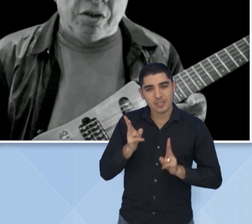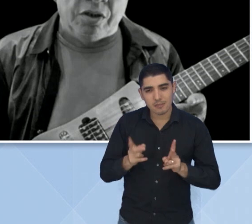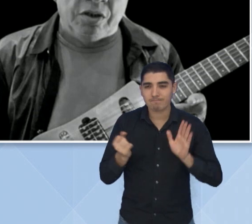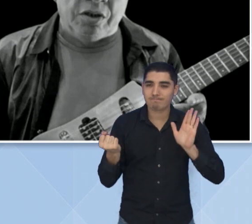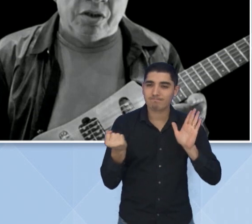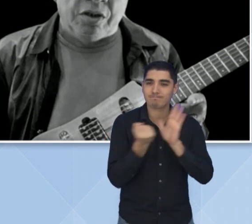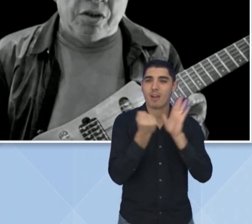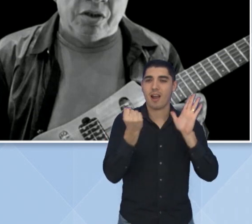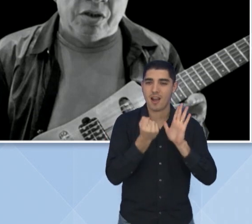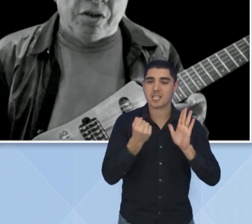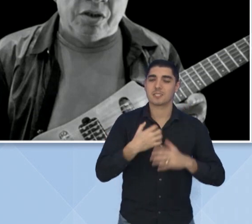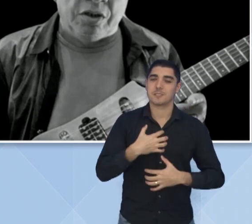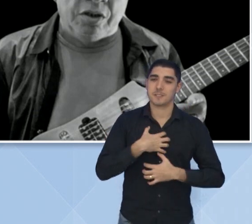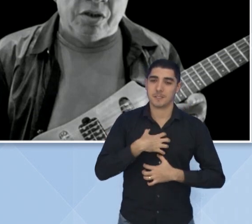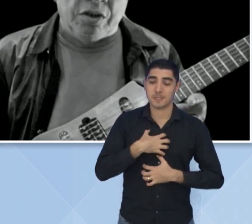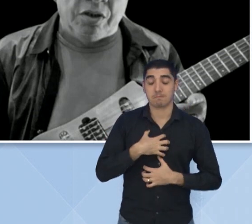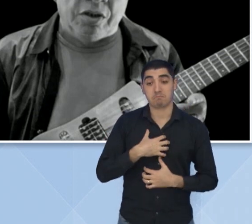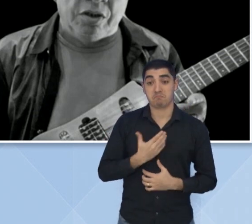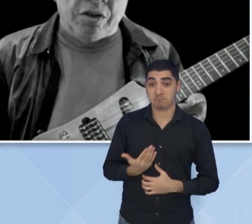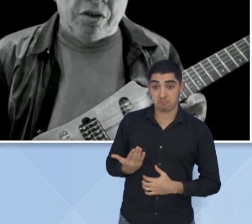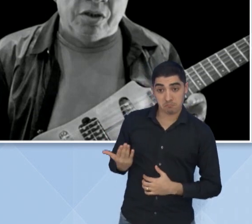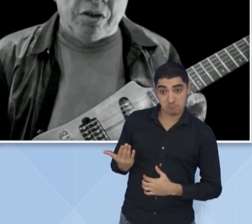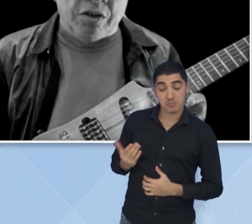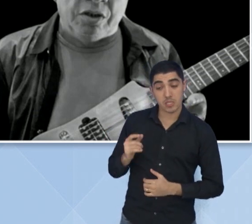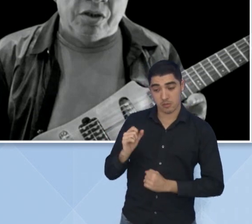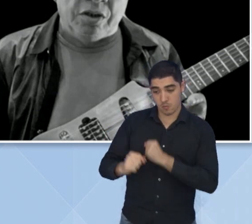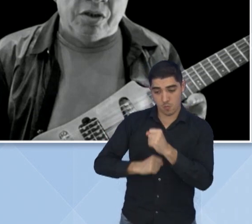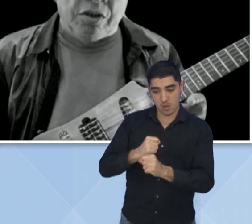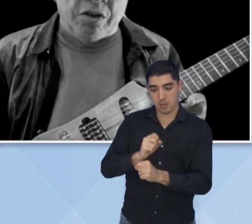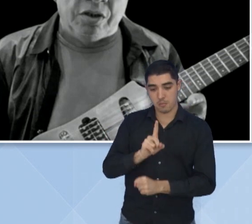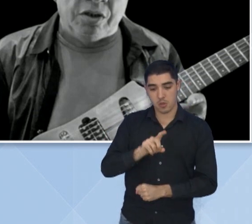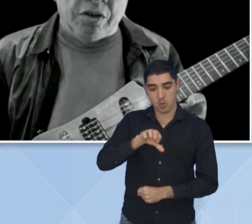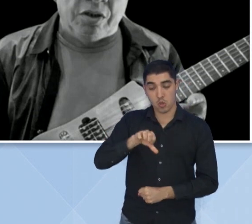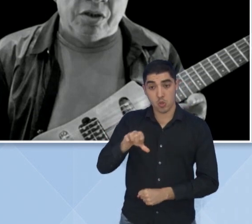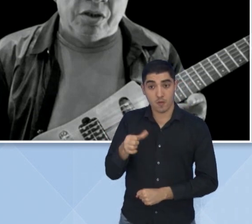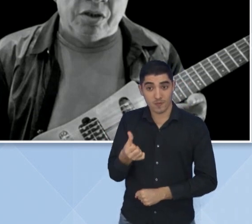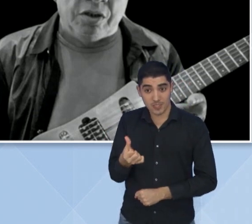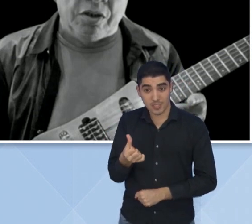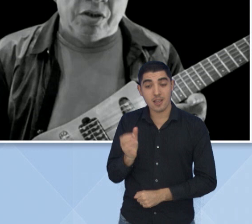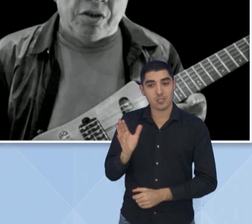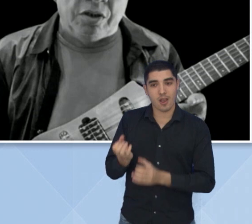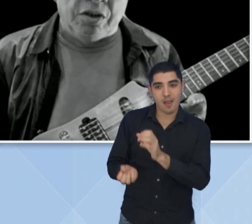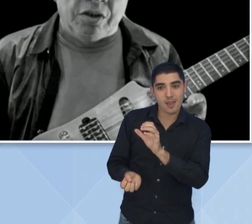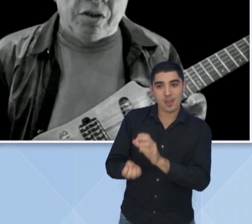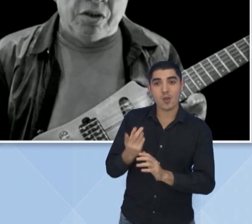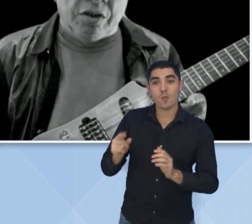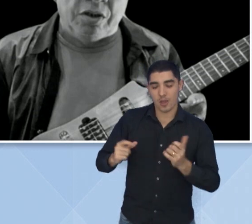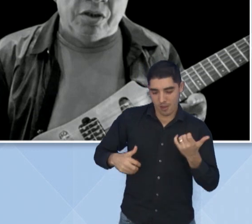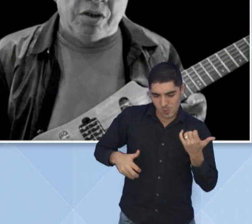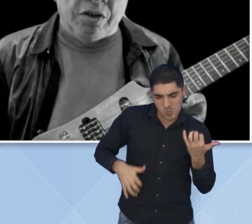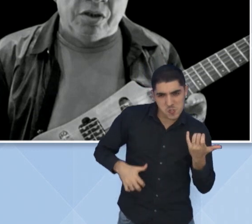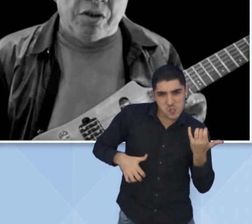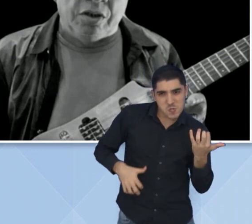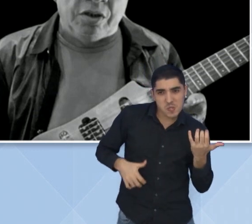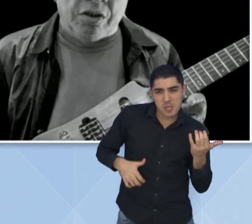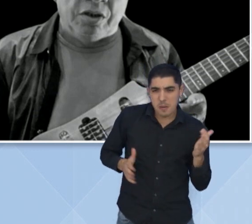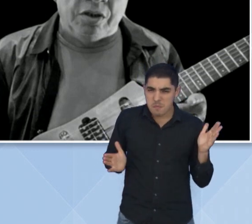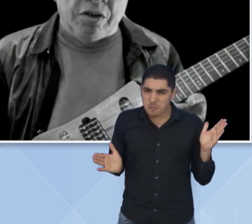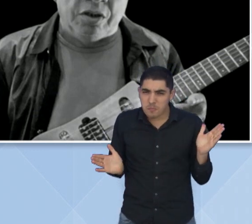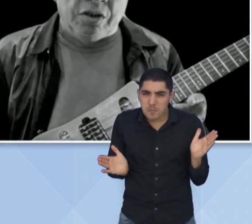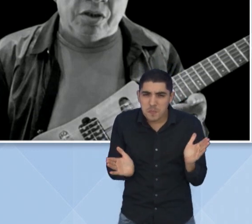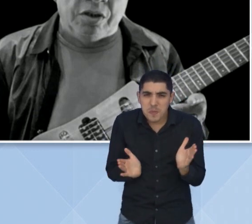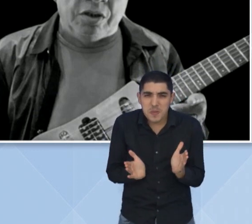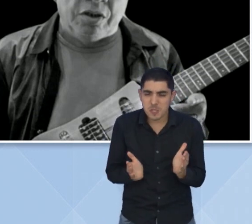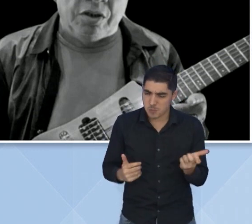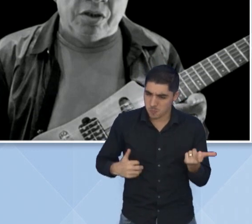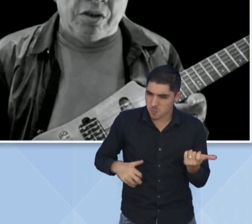feitos notáveis, como a criação em 1996 da menor guitarra funcional do mundo, um